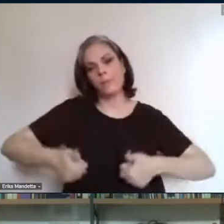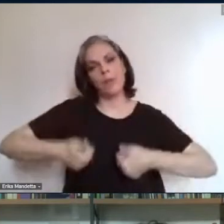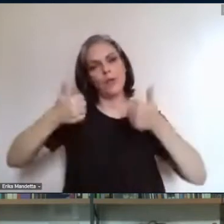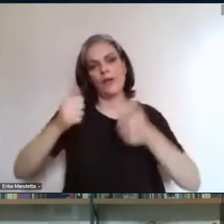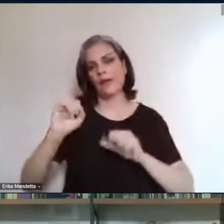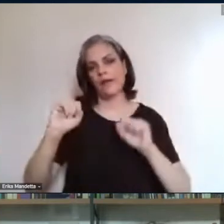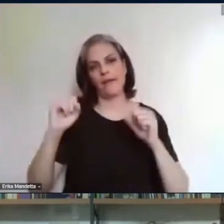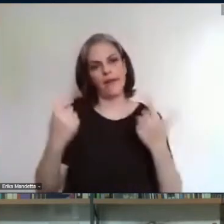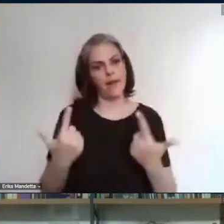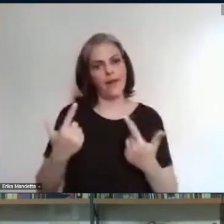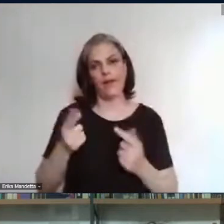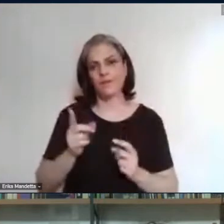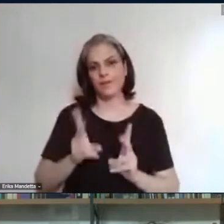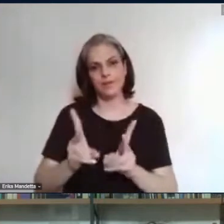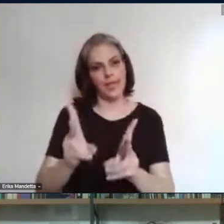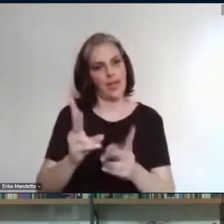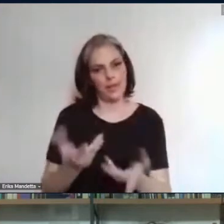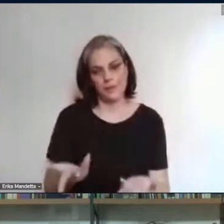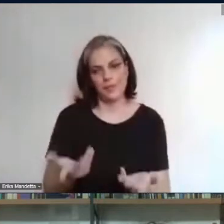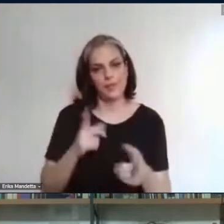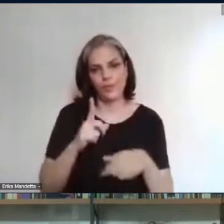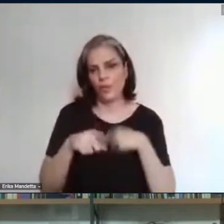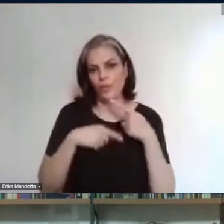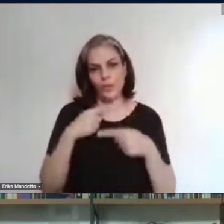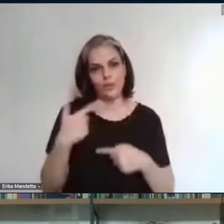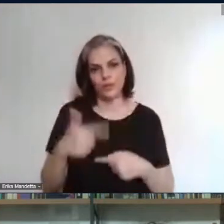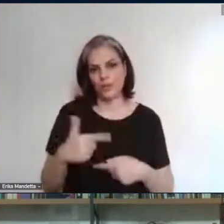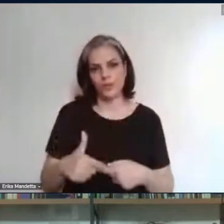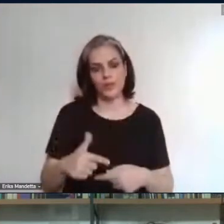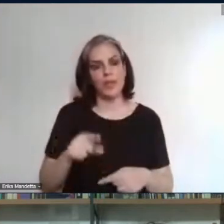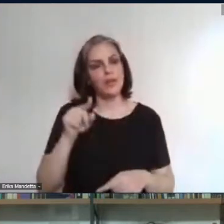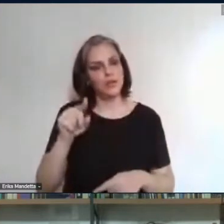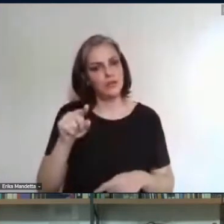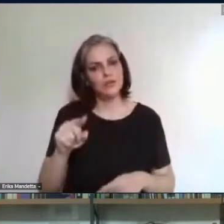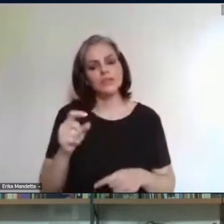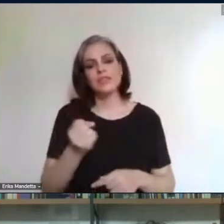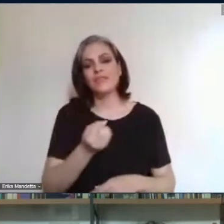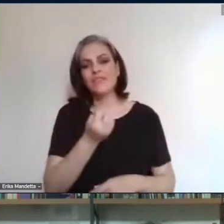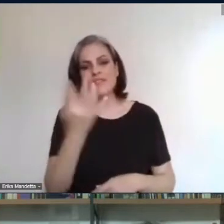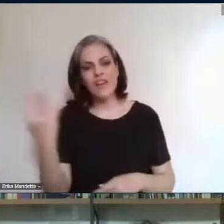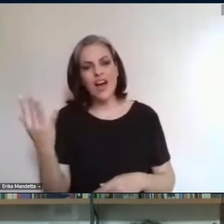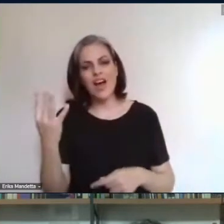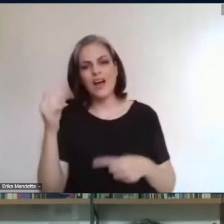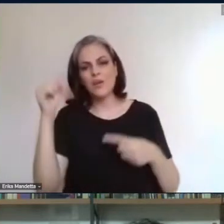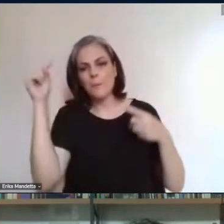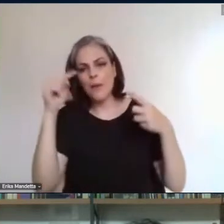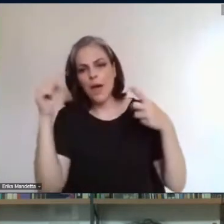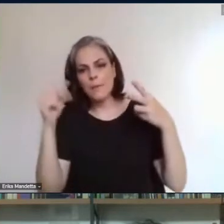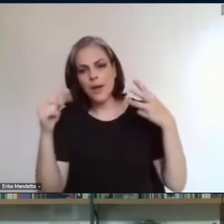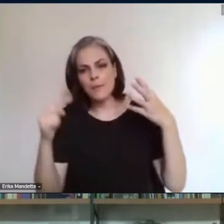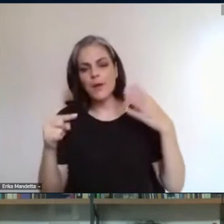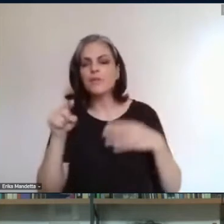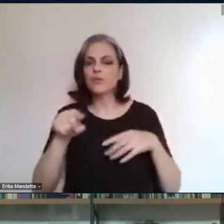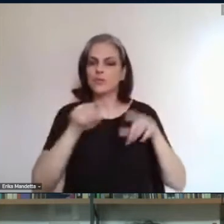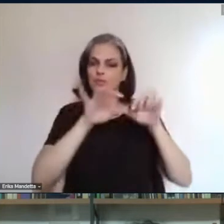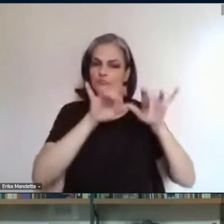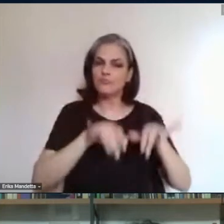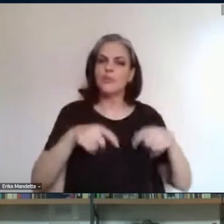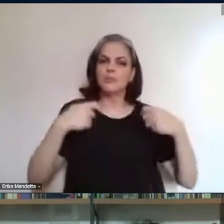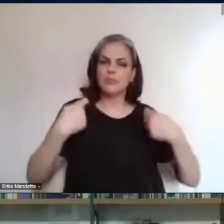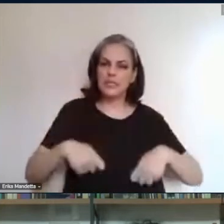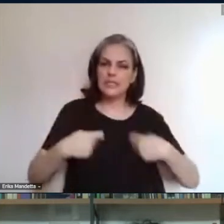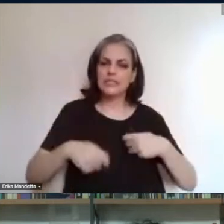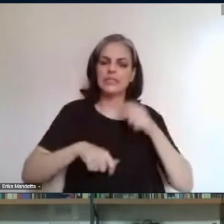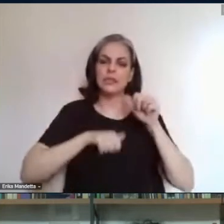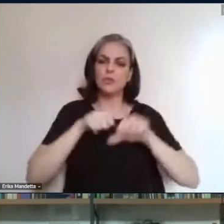dúvida nenhuma, vários elementos você foi destacando, o precisava mudar, o que